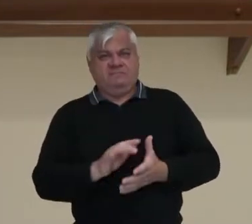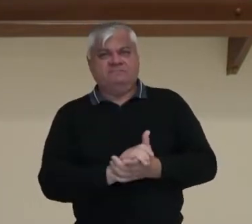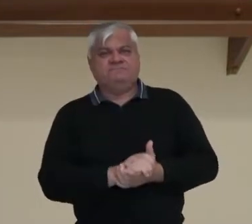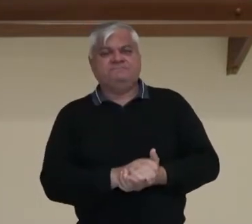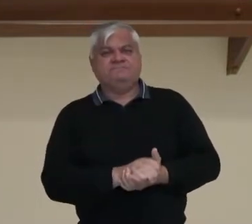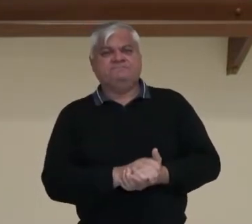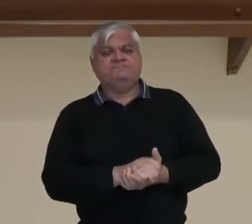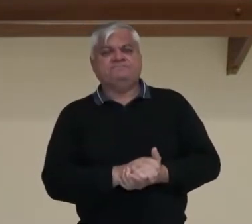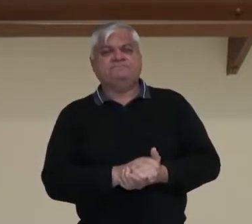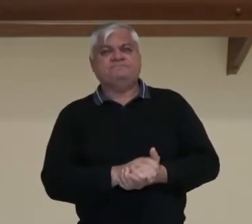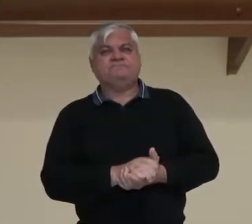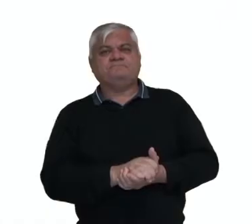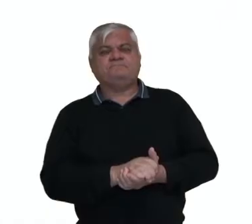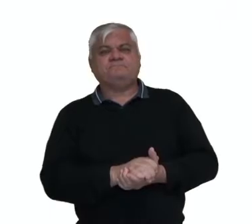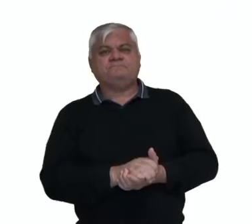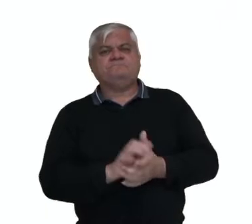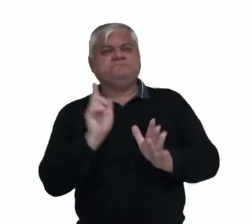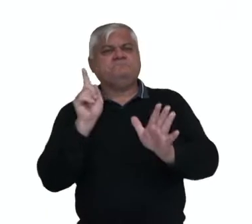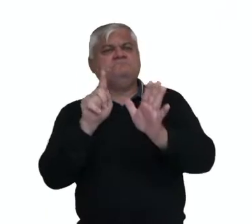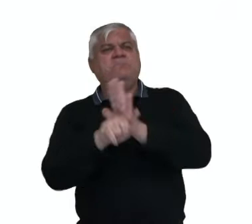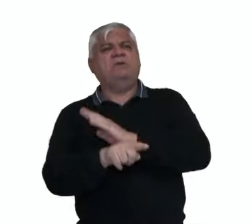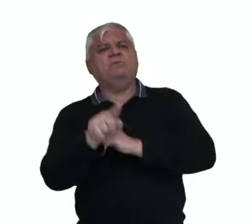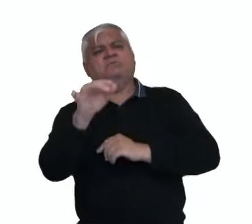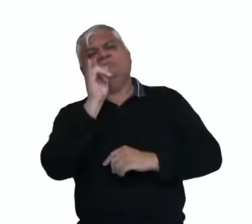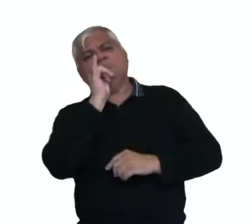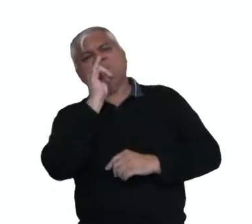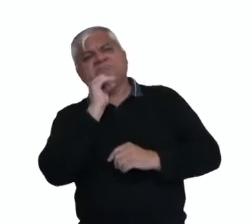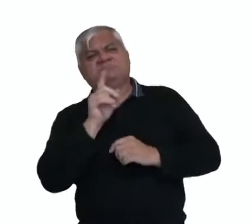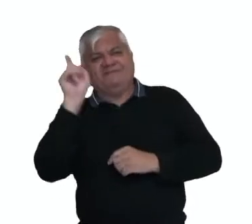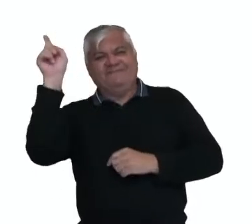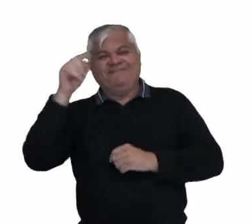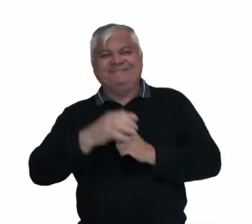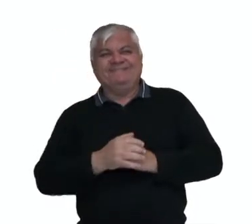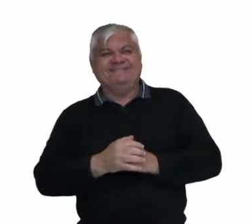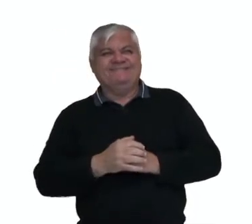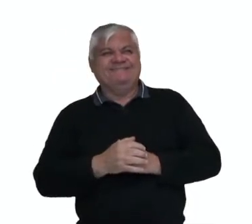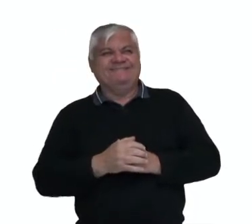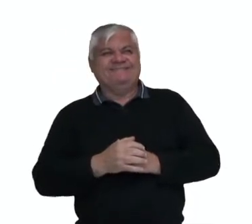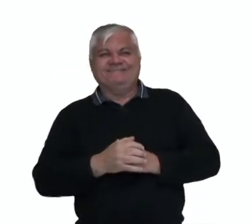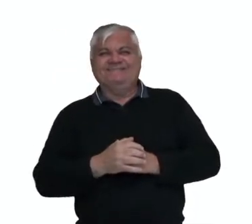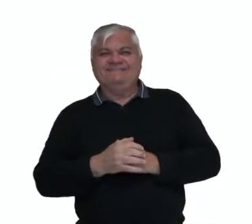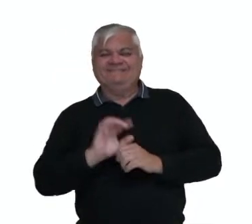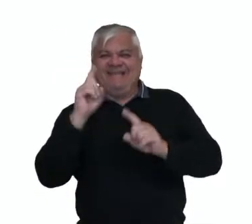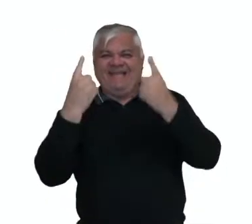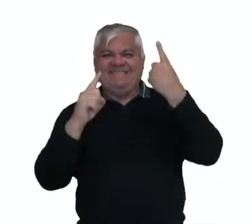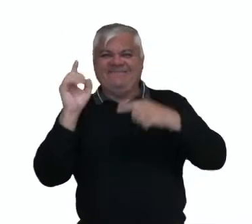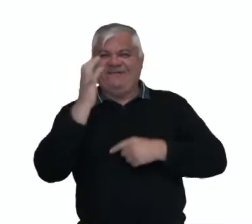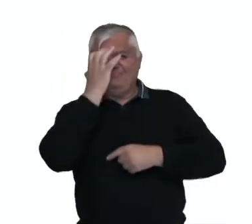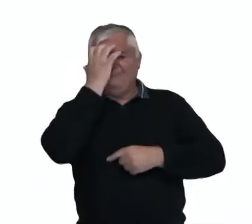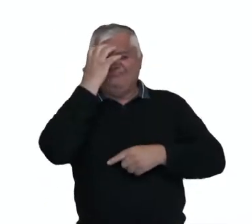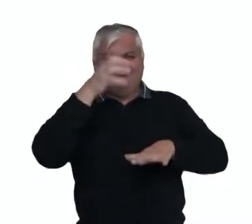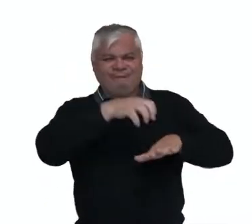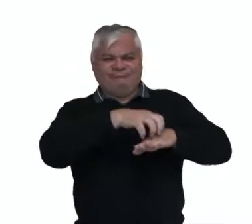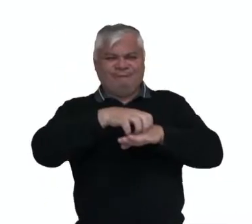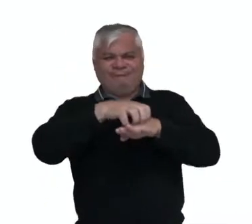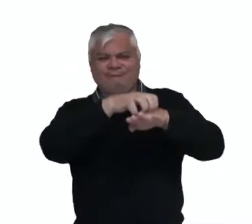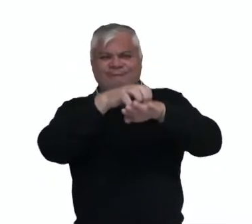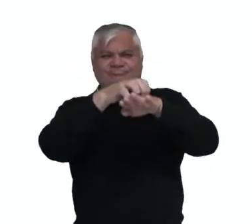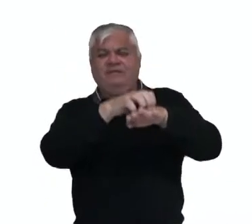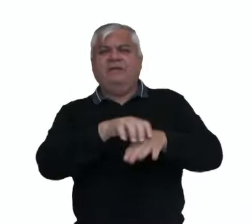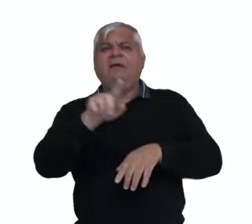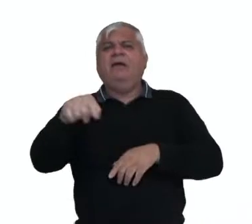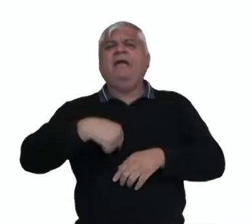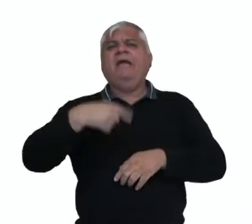né? E daí pergunto, né, para vocês aqui, a gente tem um carro alegórico do carnaval, quais os interesses do governo